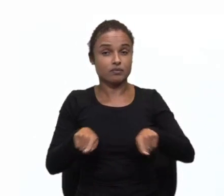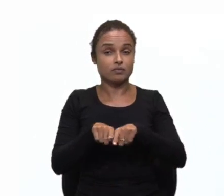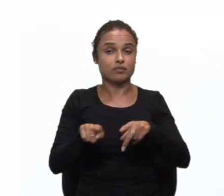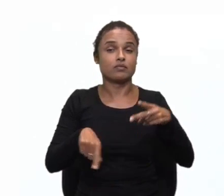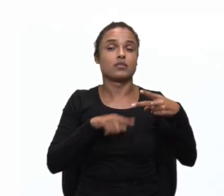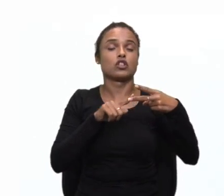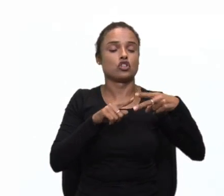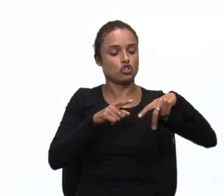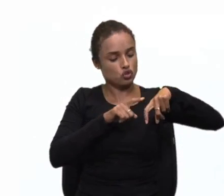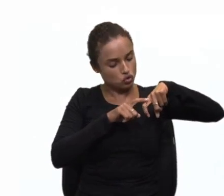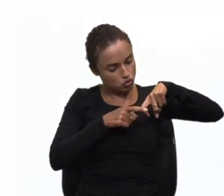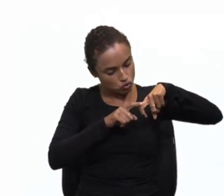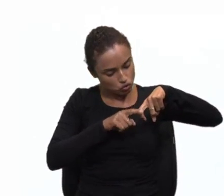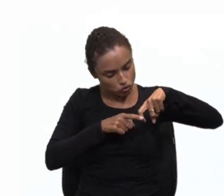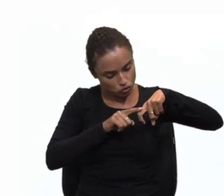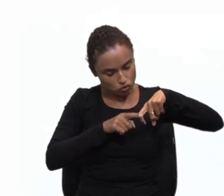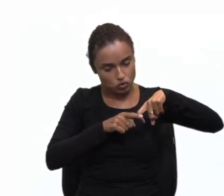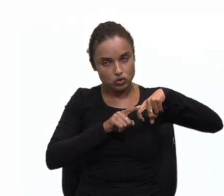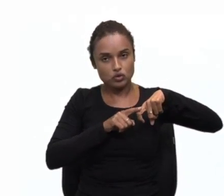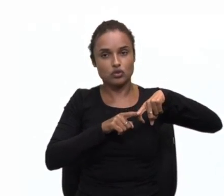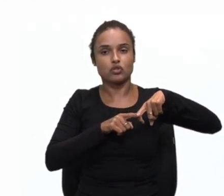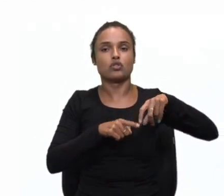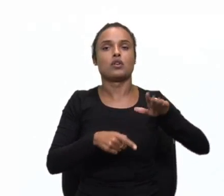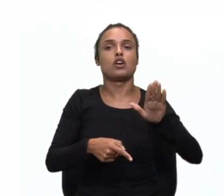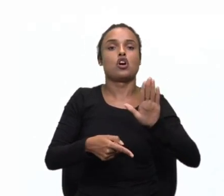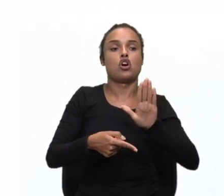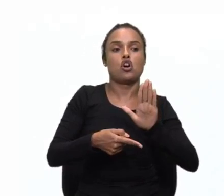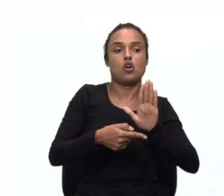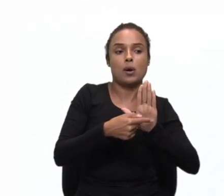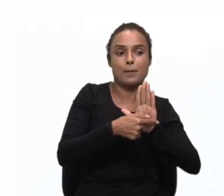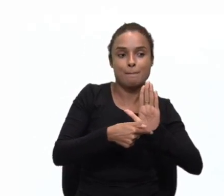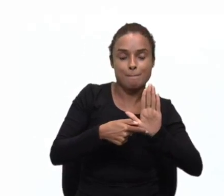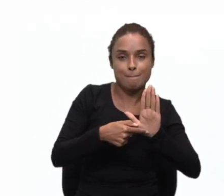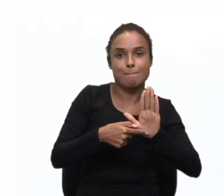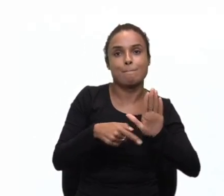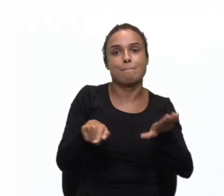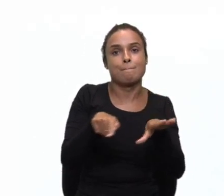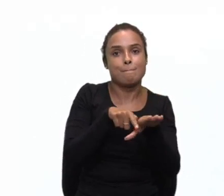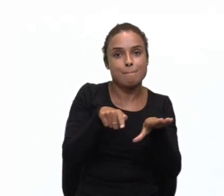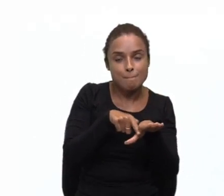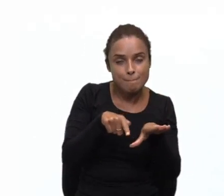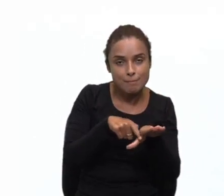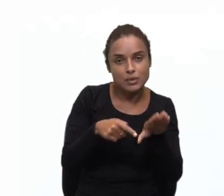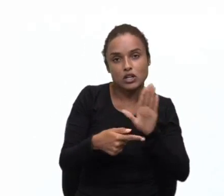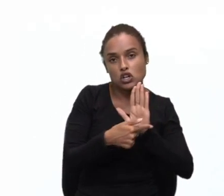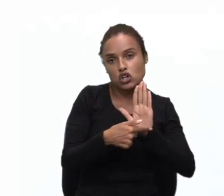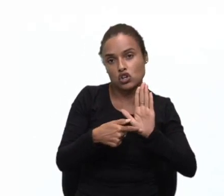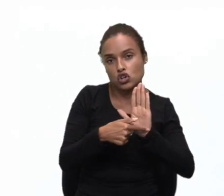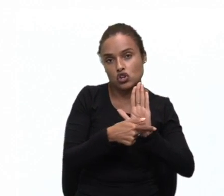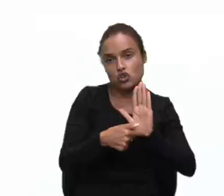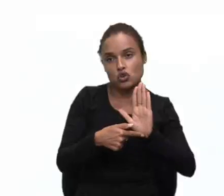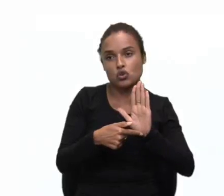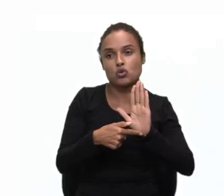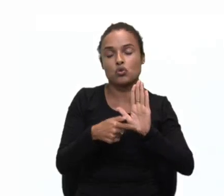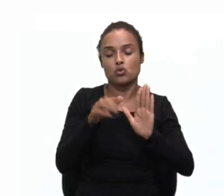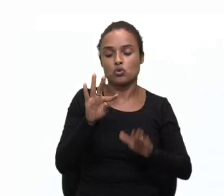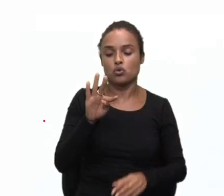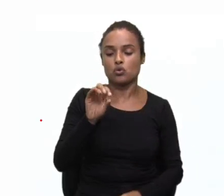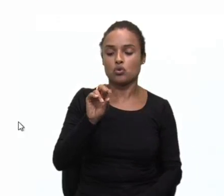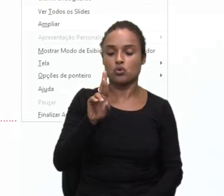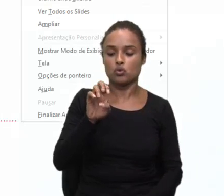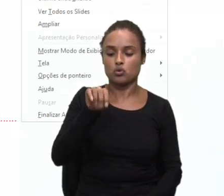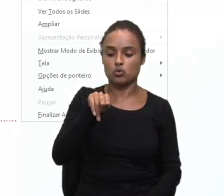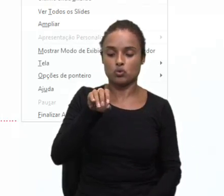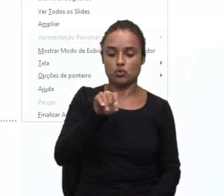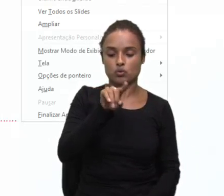do joelho, a articulação do tornozelo. Então, nós temos vários tipos de articulação também,